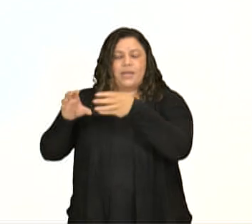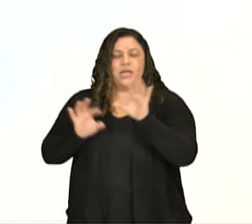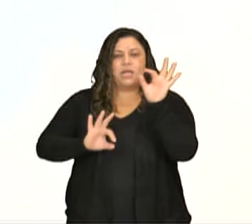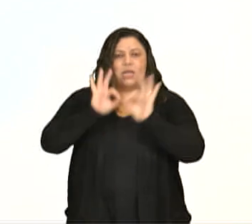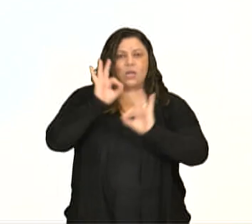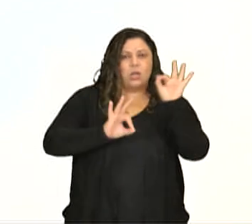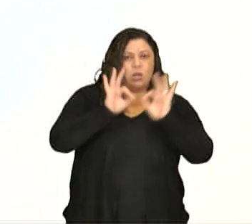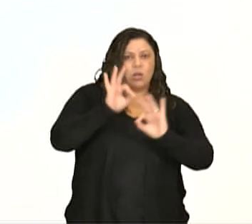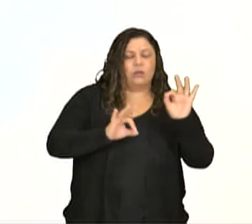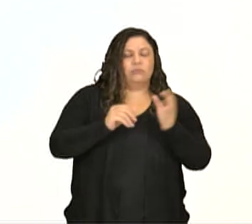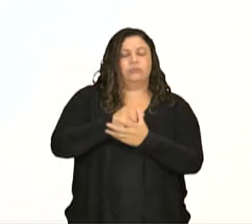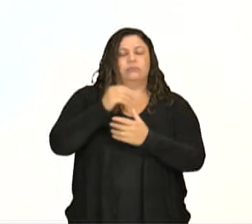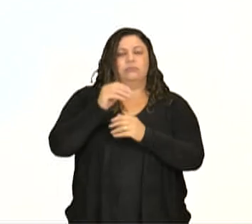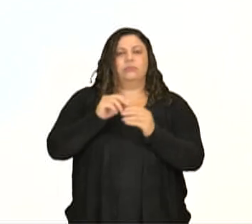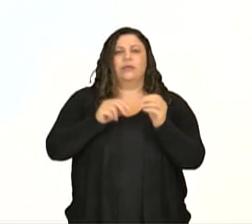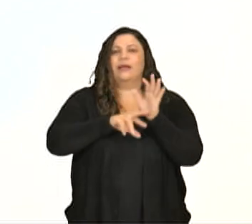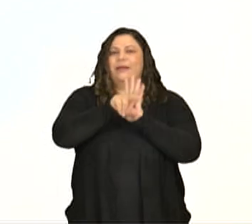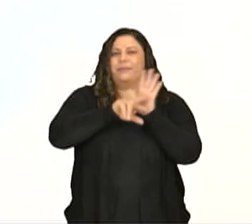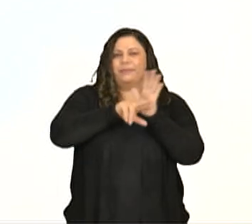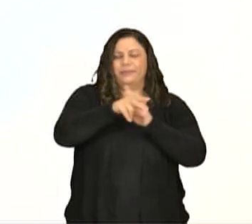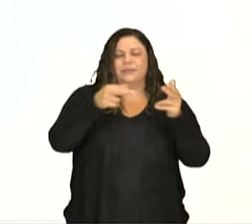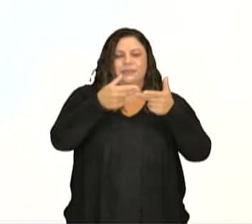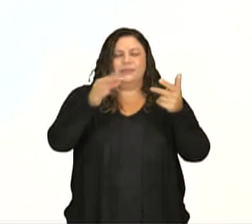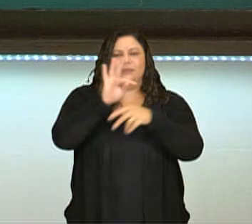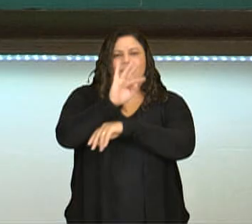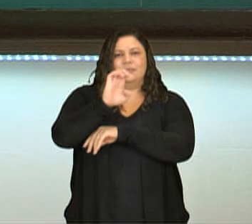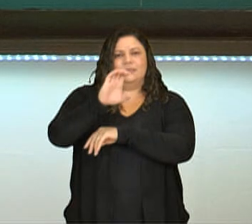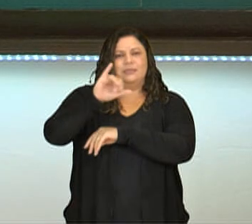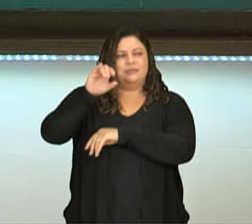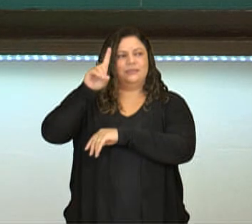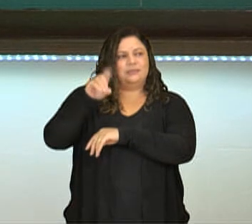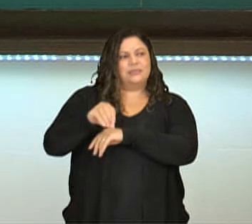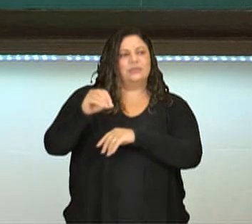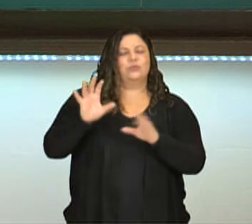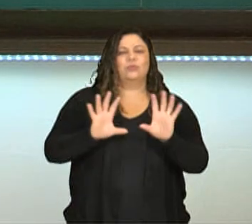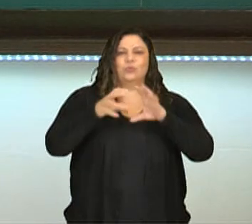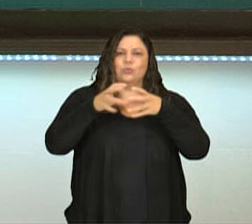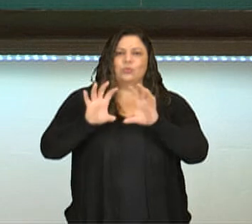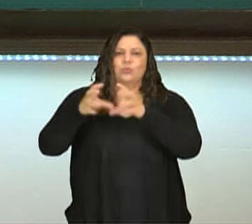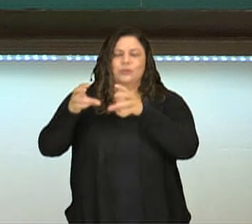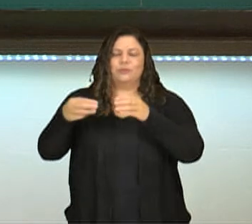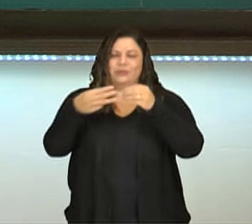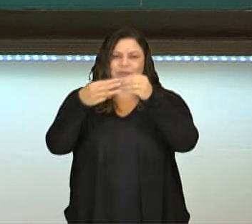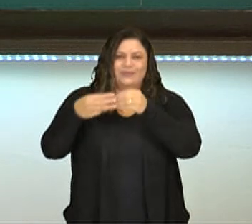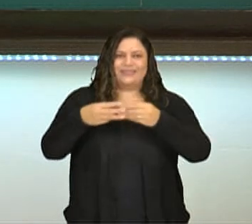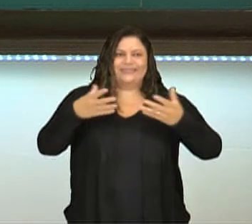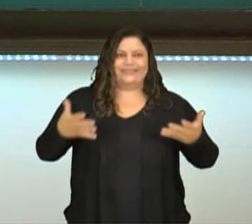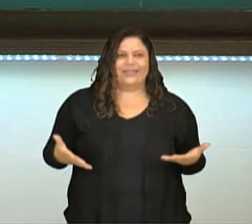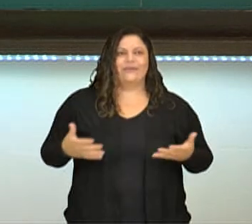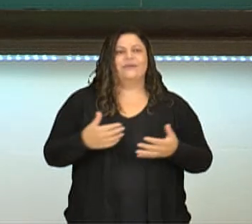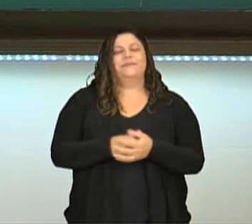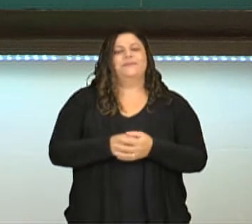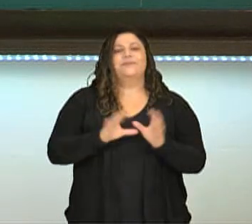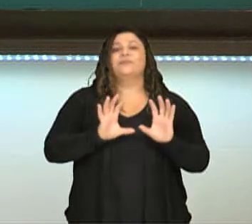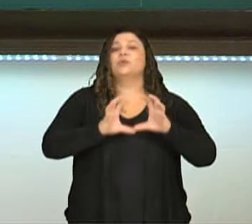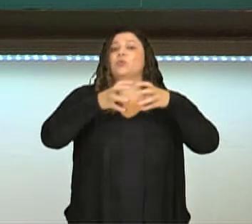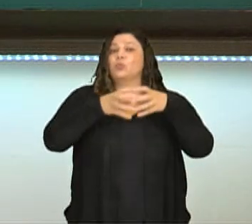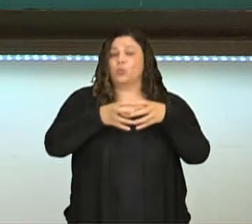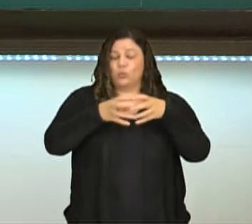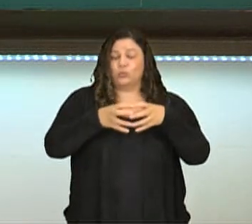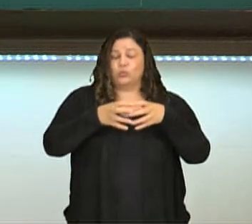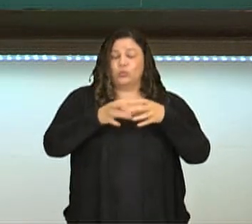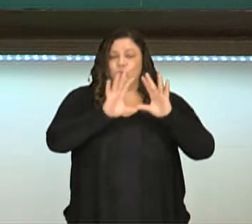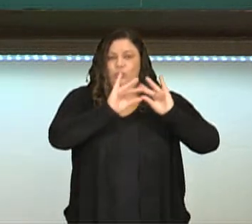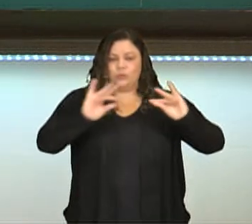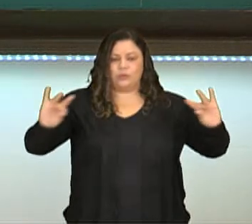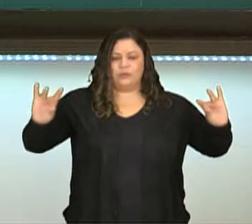chamado tecido biológico, tá? Então, os tecidos biológicos são grupamentos dessas células, tá? O conjunto desses tecidos